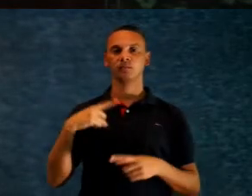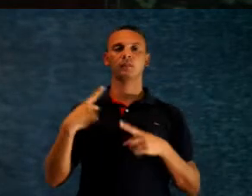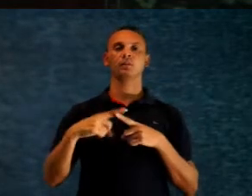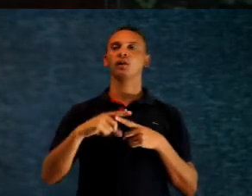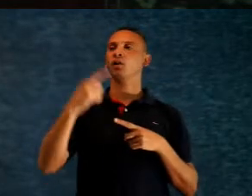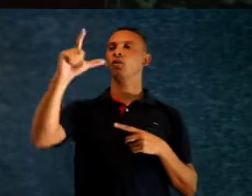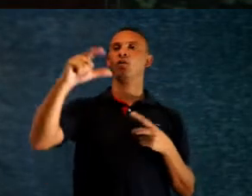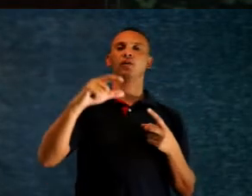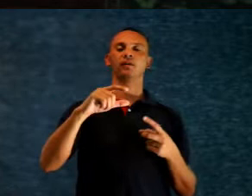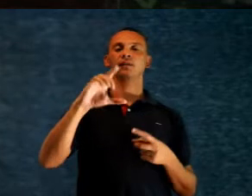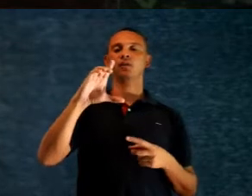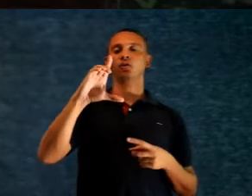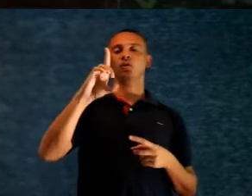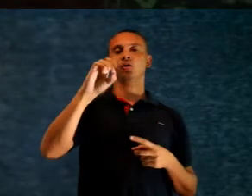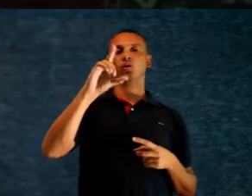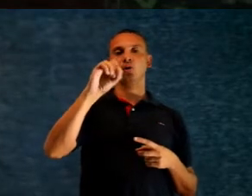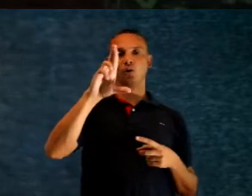e Carlos Drummond de Andrade